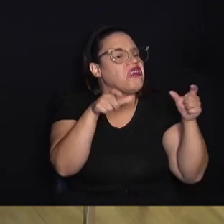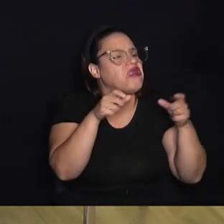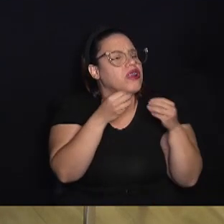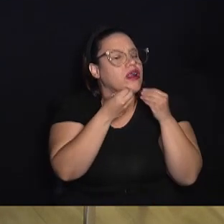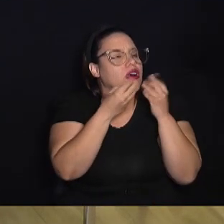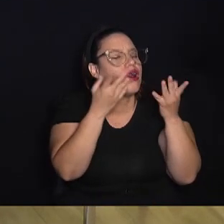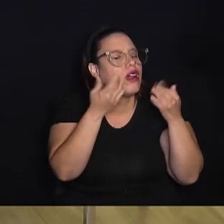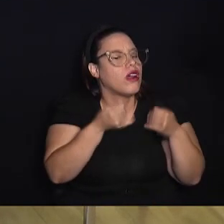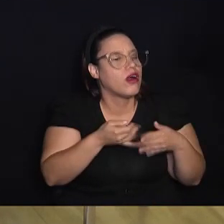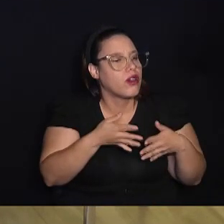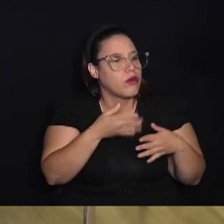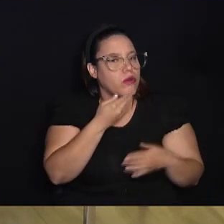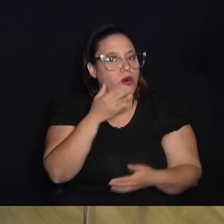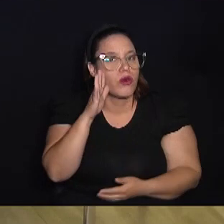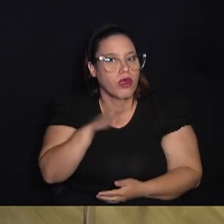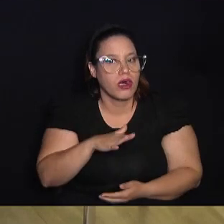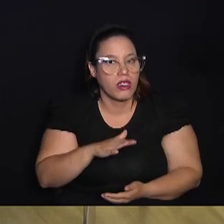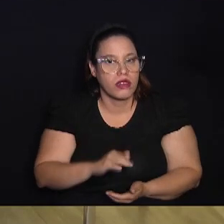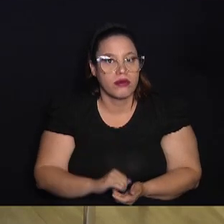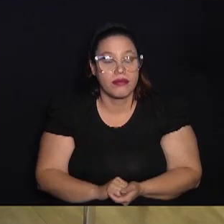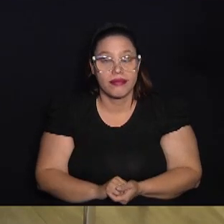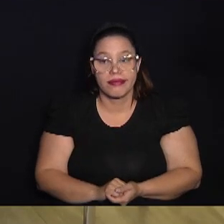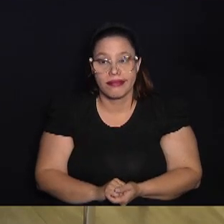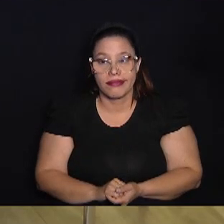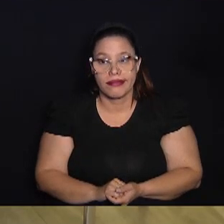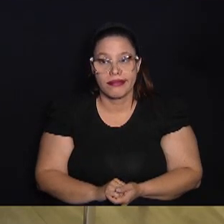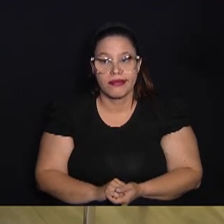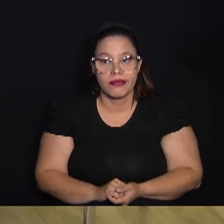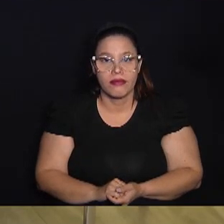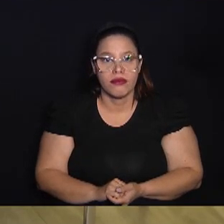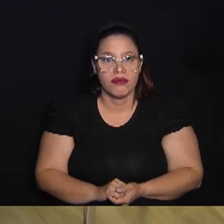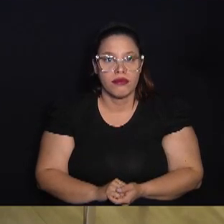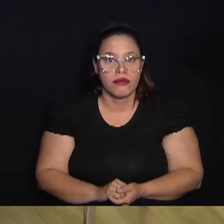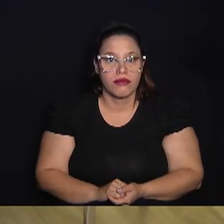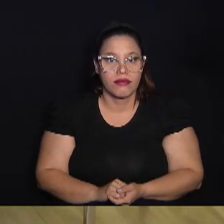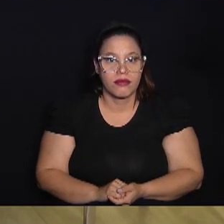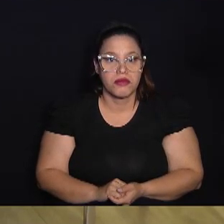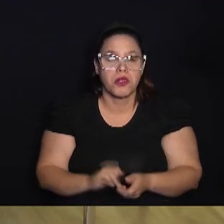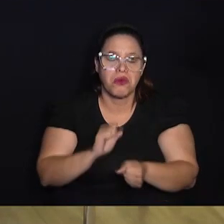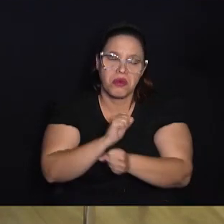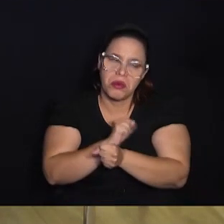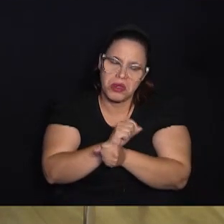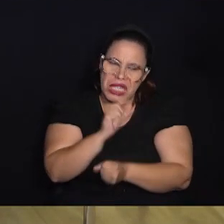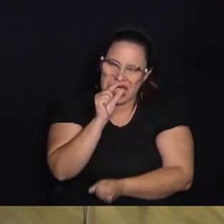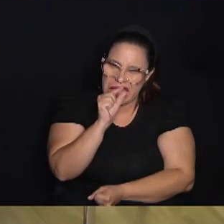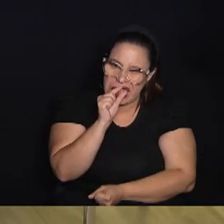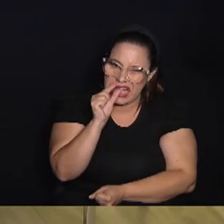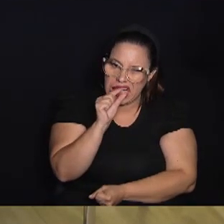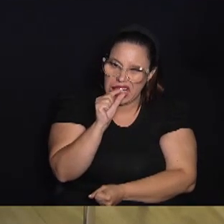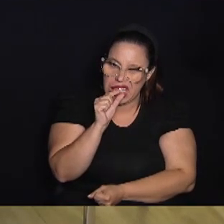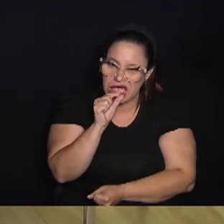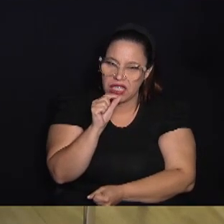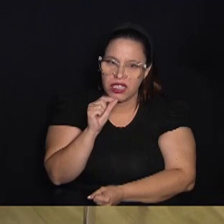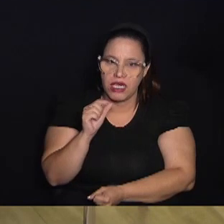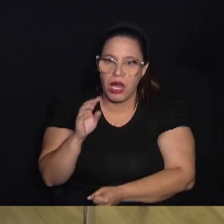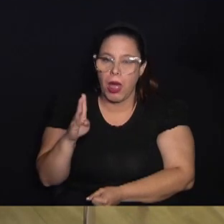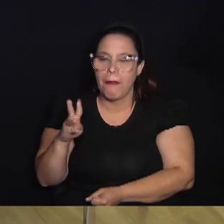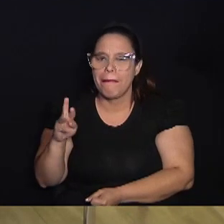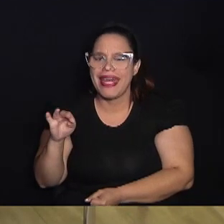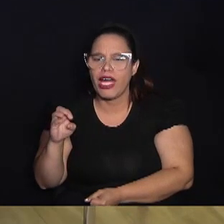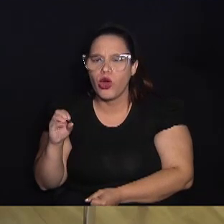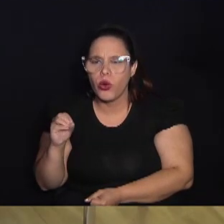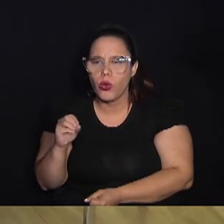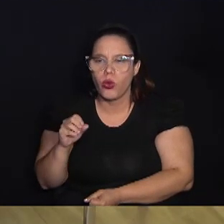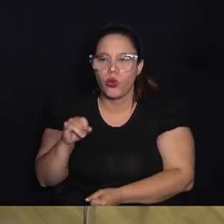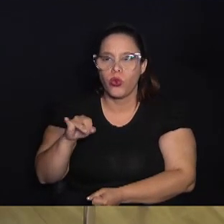tarde bom já já rú Então vai falar com a gente vamos aguardar um pouquinho fale sobre o beco do inferno aí ó o beco